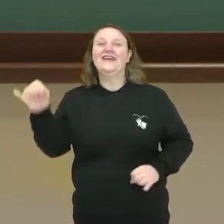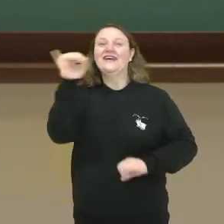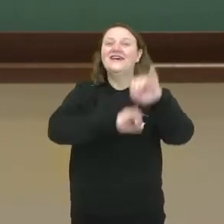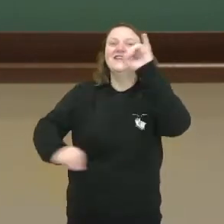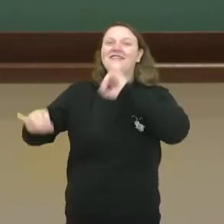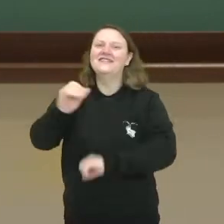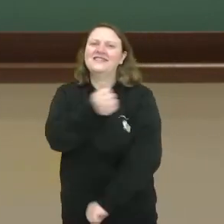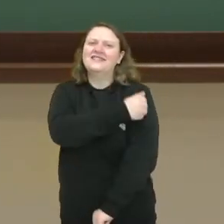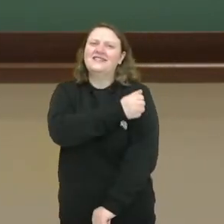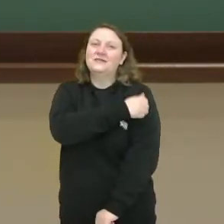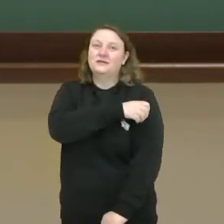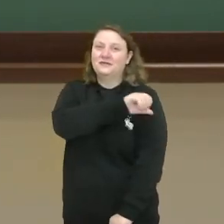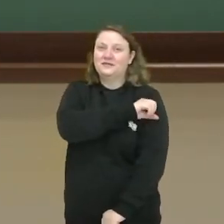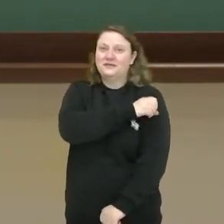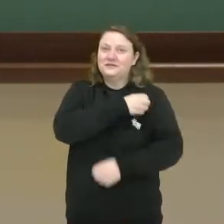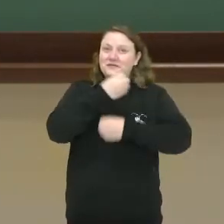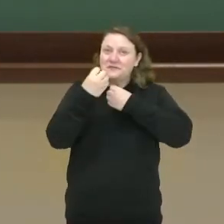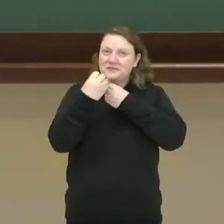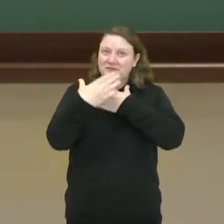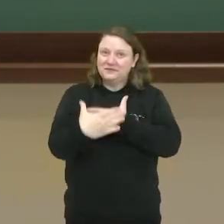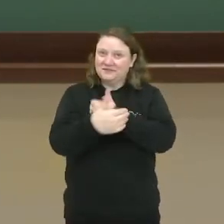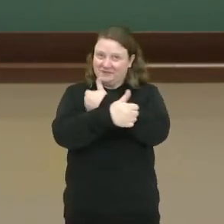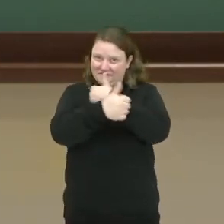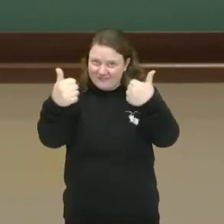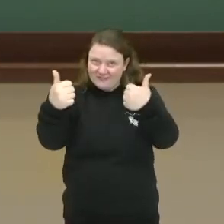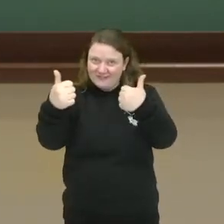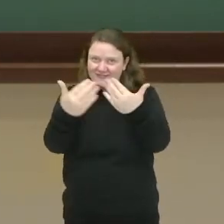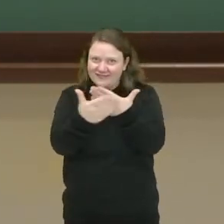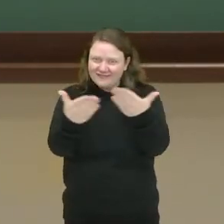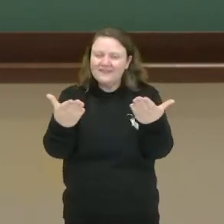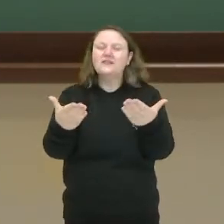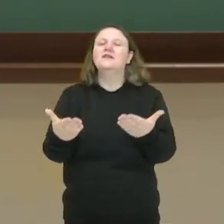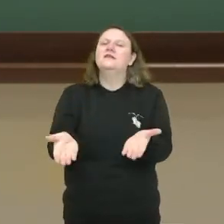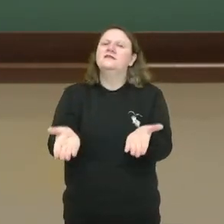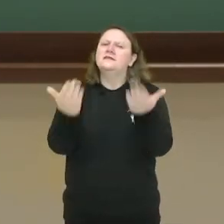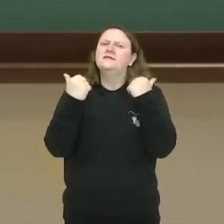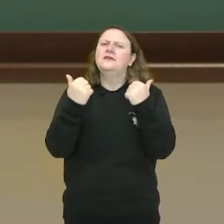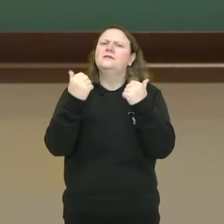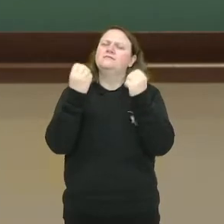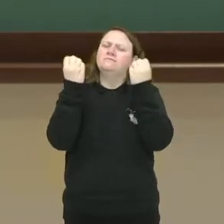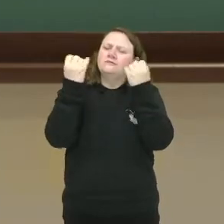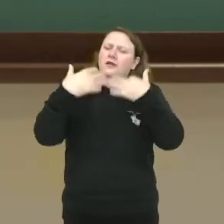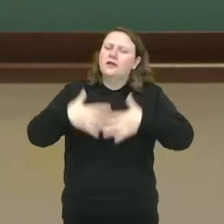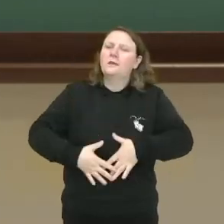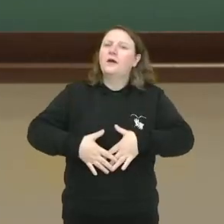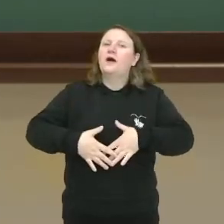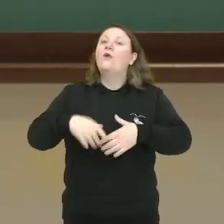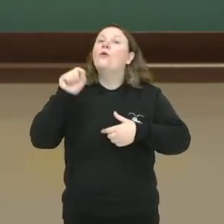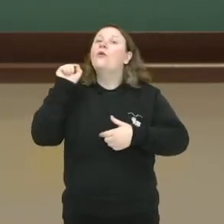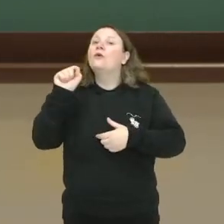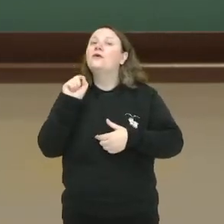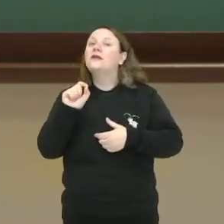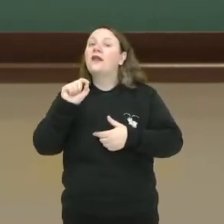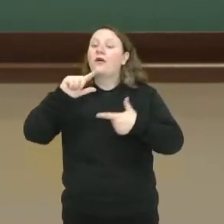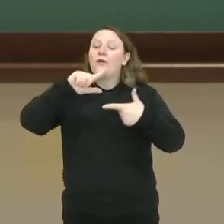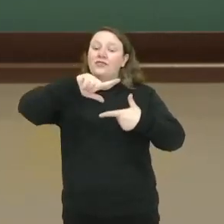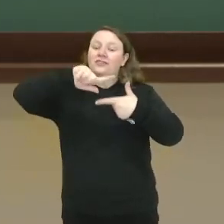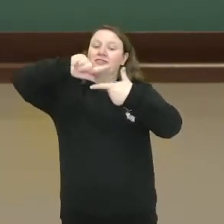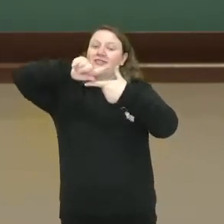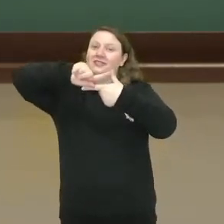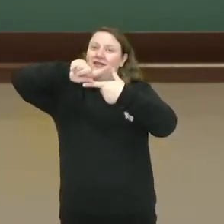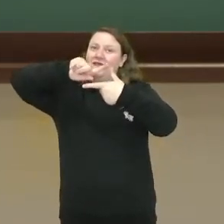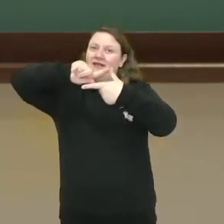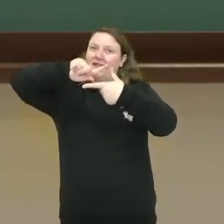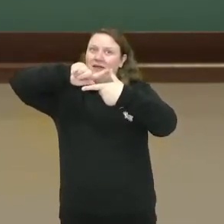Olá, povo do nono ano, tudo bem com vocês? Vamos trabalhar mais um pouquinho sobre o Teorema de Pitágoras? Tá animado? É